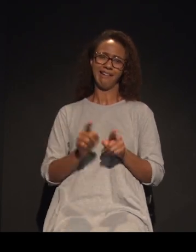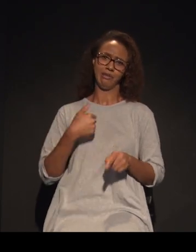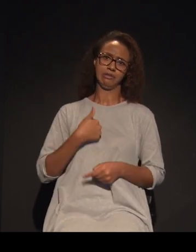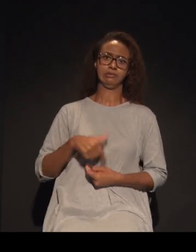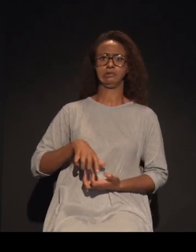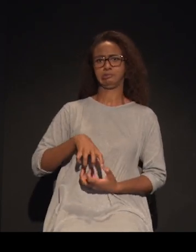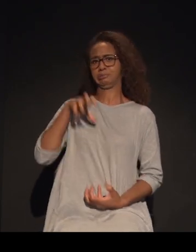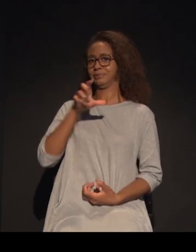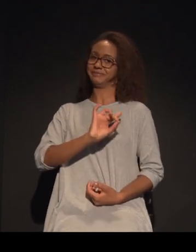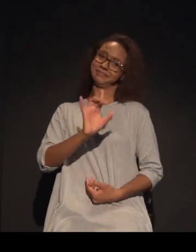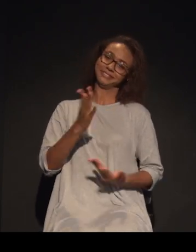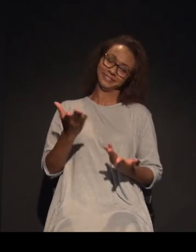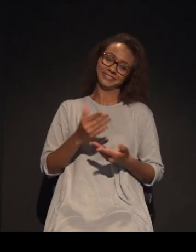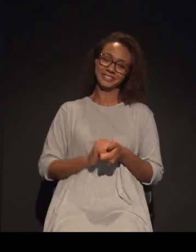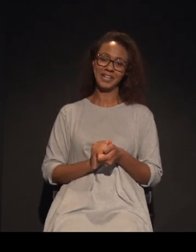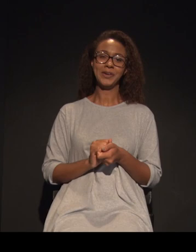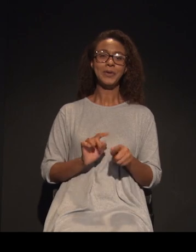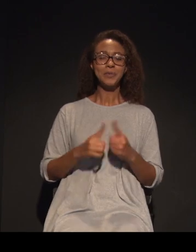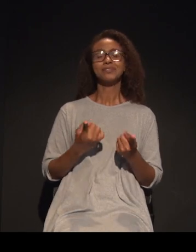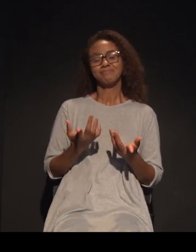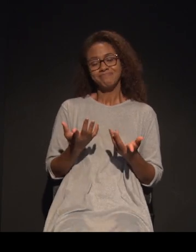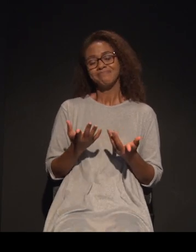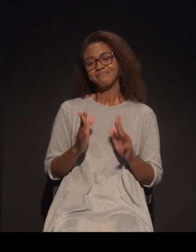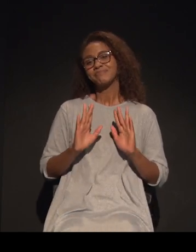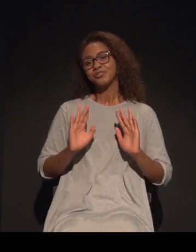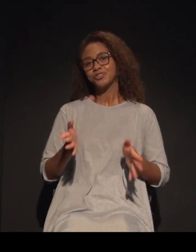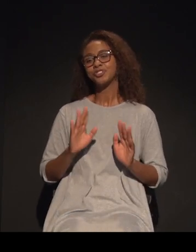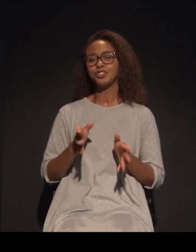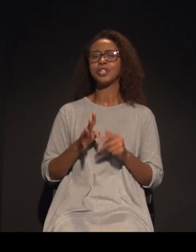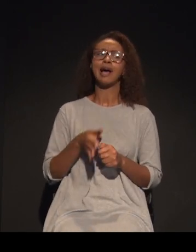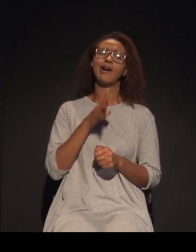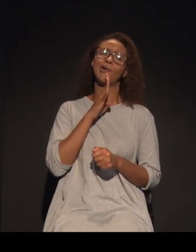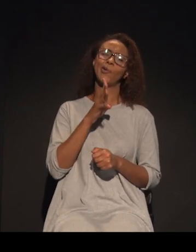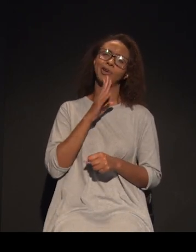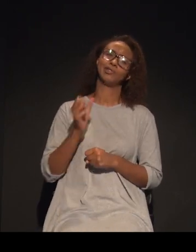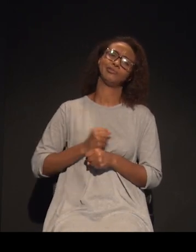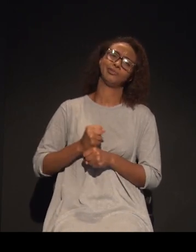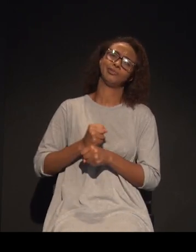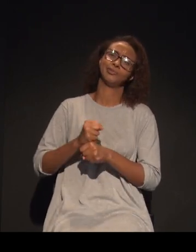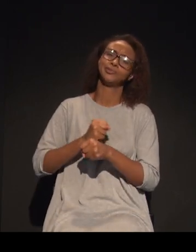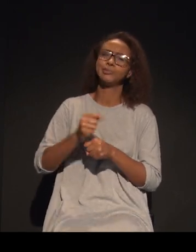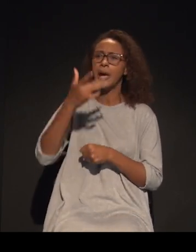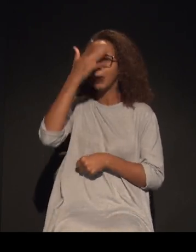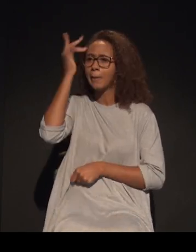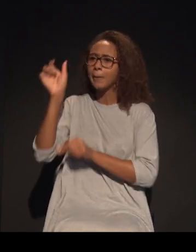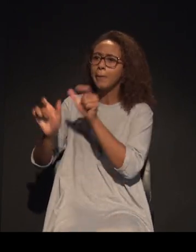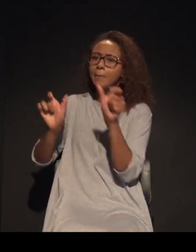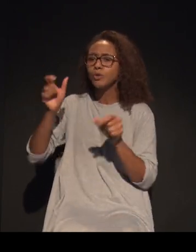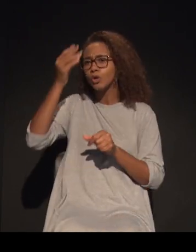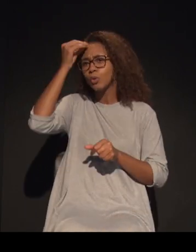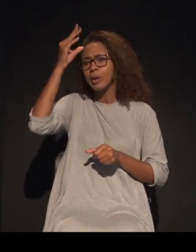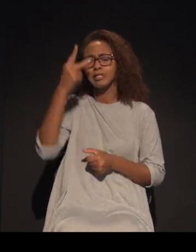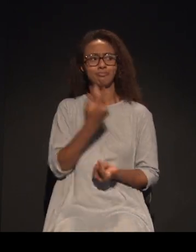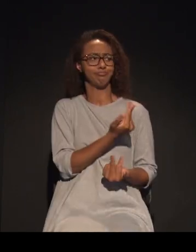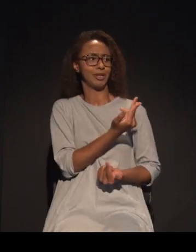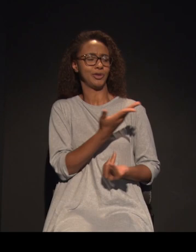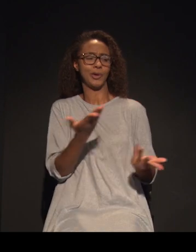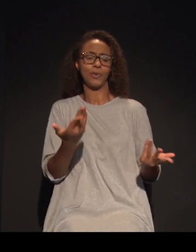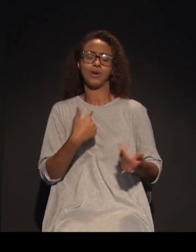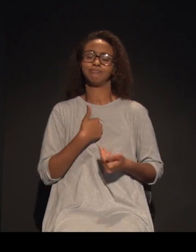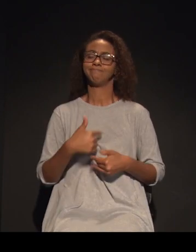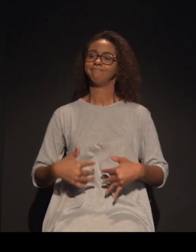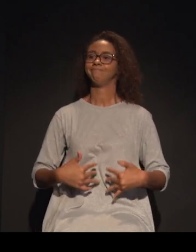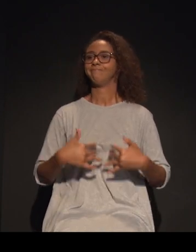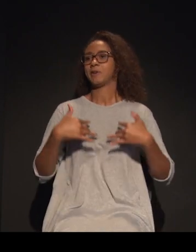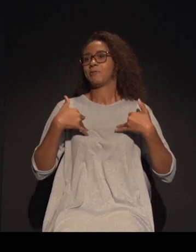eu já conheci um bastante tempo bastante pessoa que tem conhecimento como catarina fico muito feliz